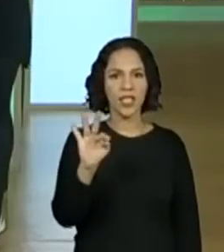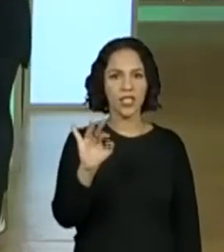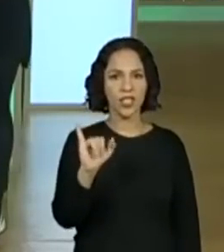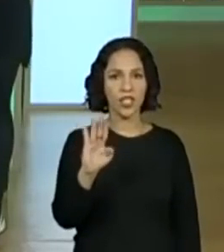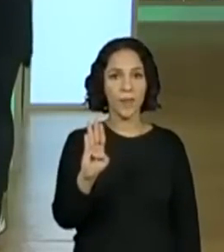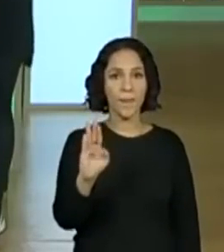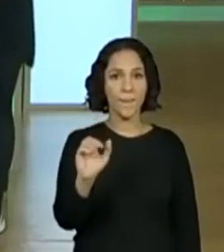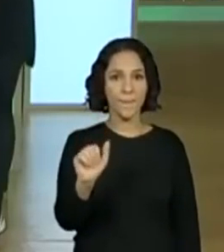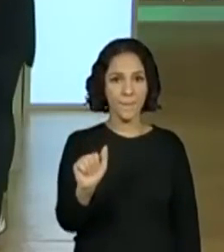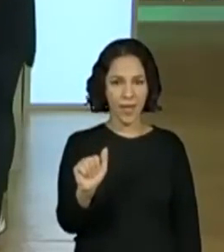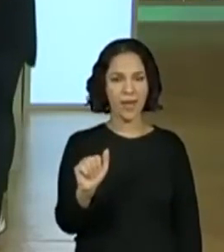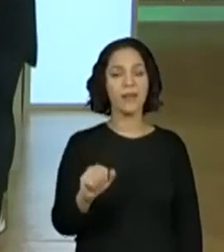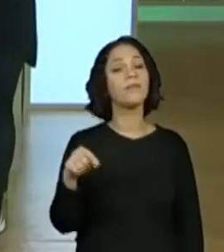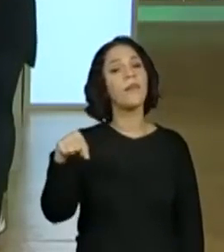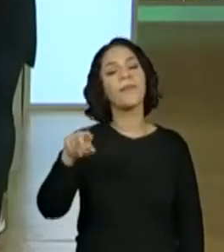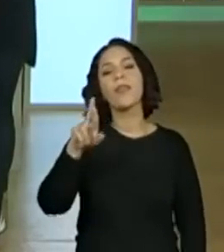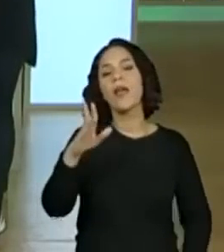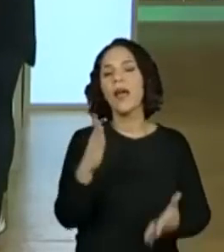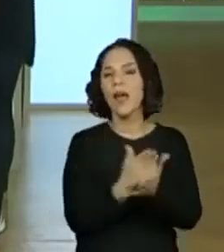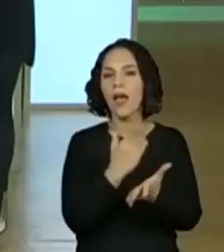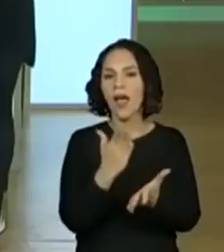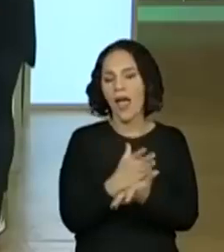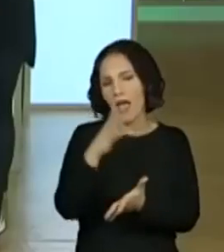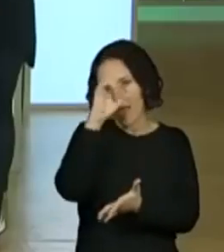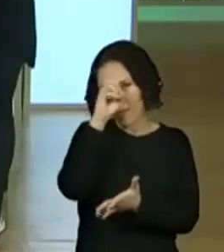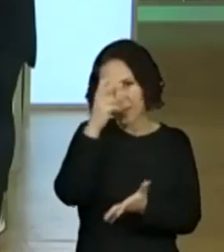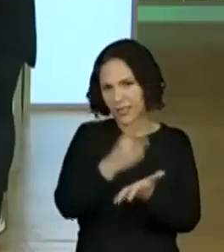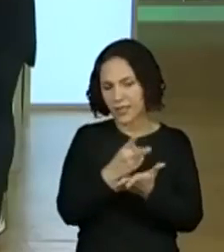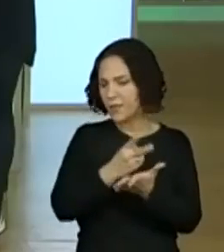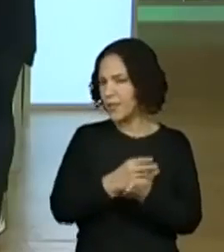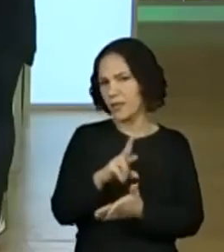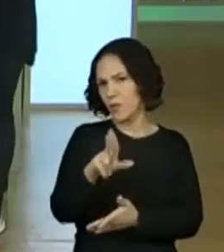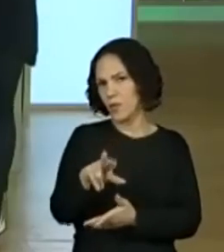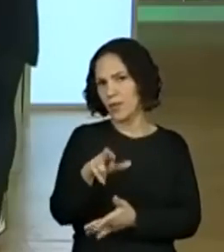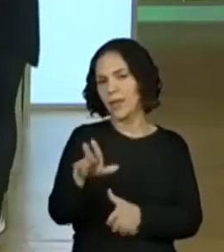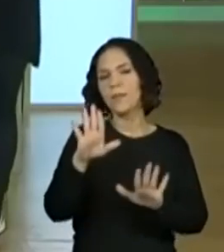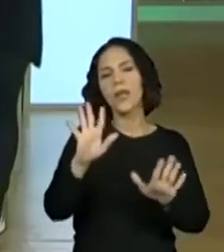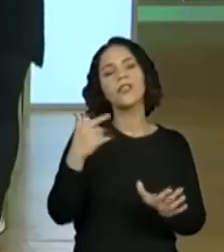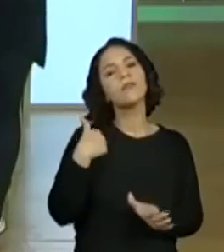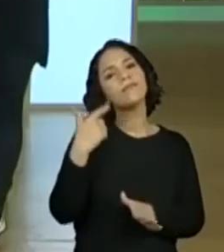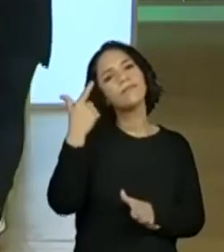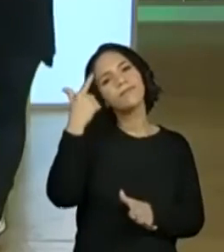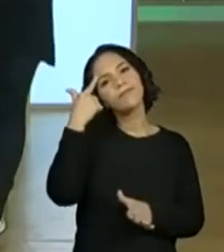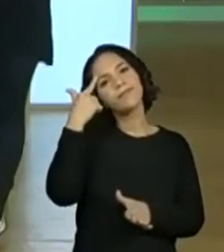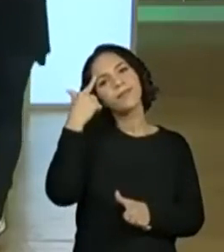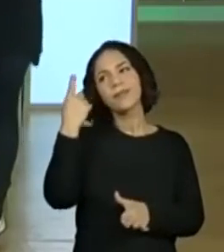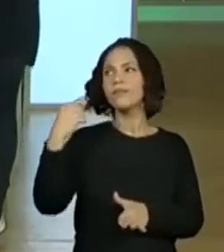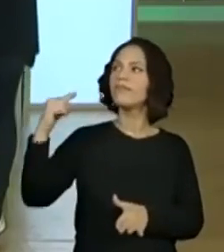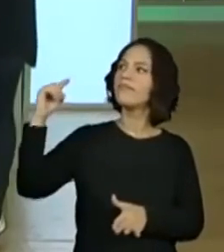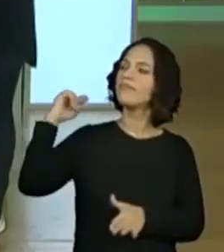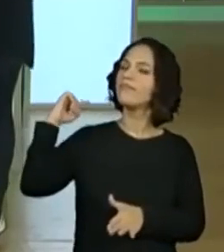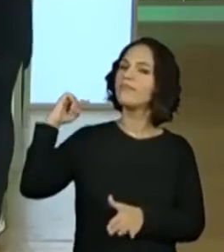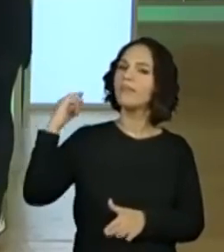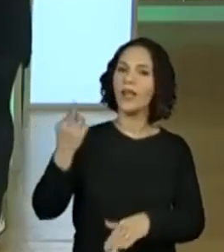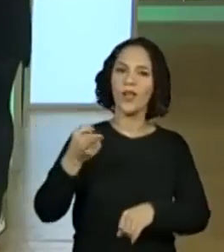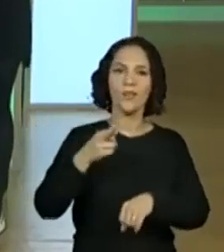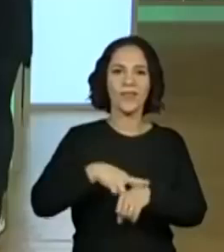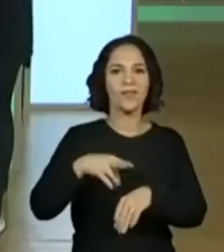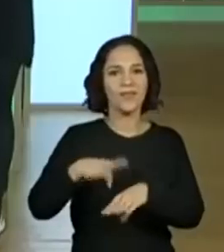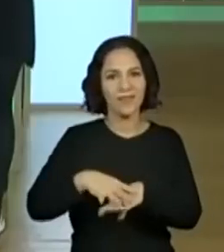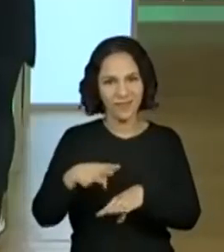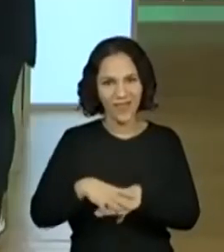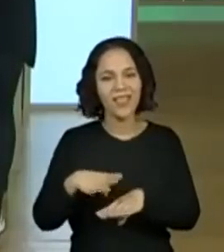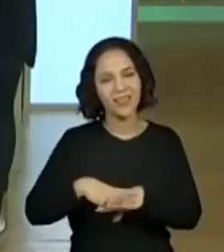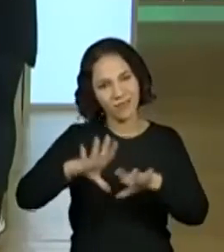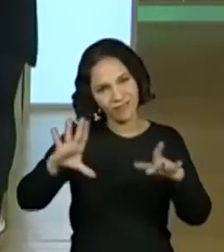está tentando não, a gente realmente elaborou pensando já na recuperação que aconteceu a semana passada de matemática e